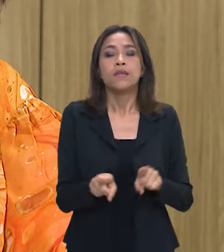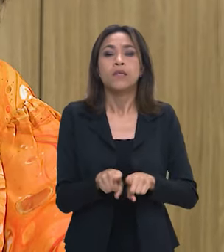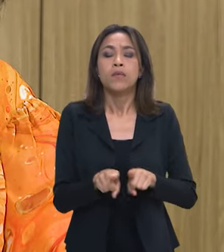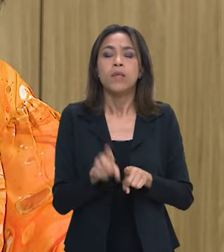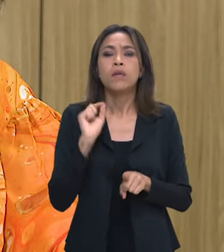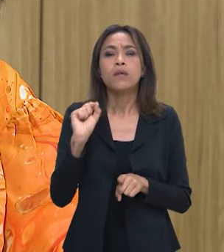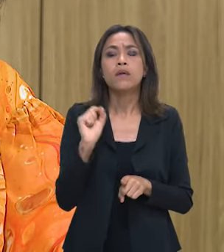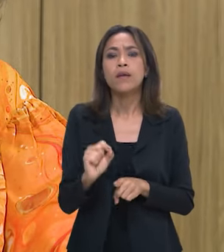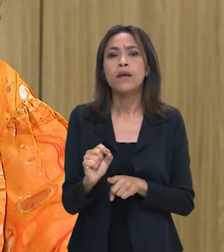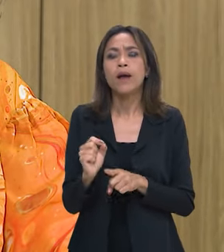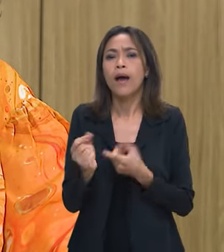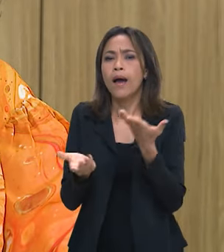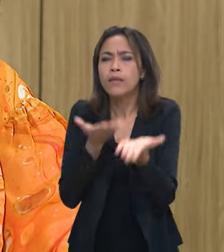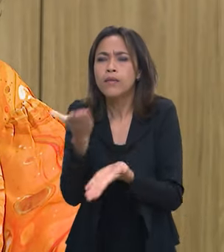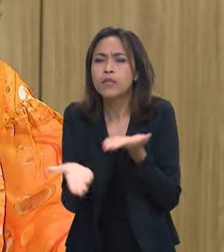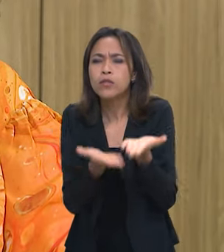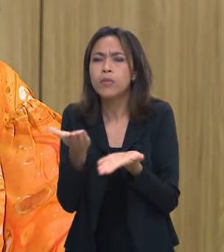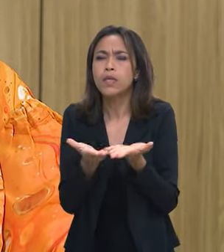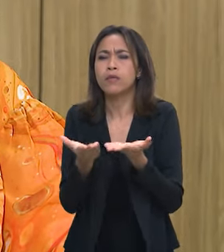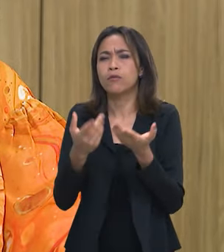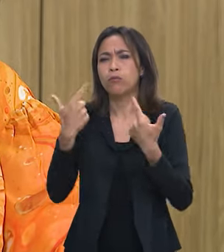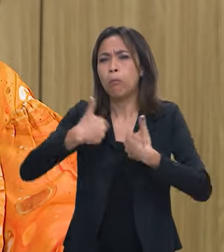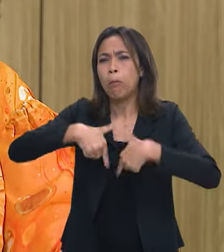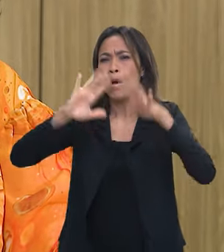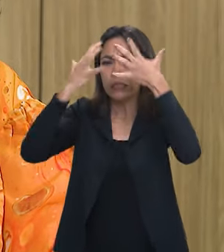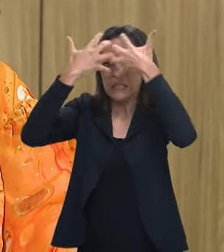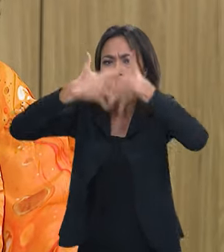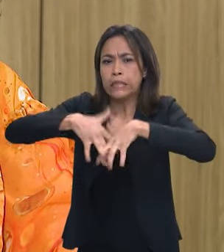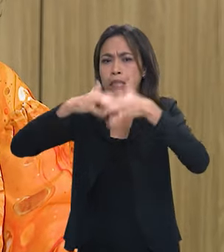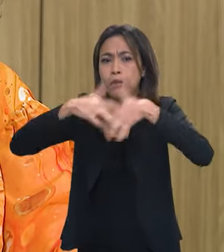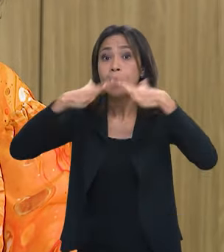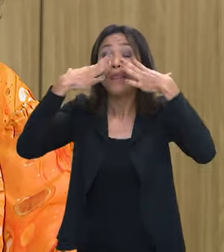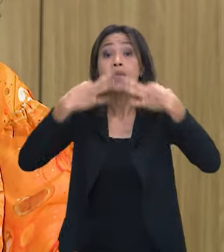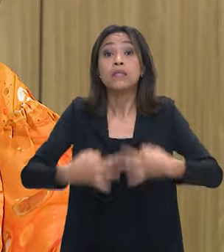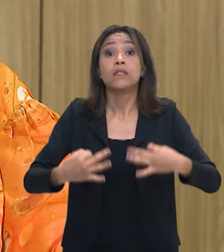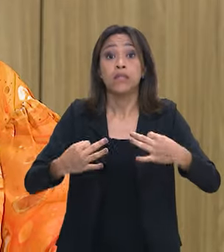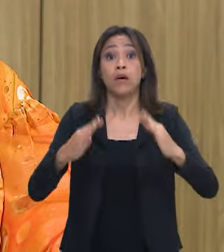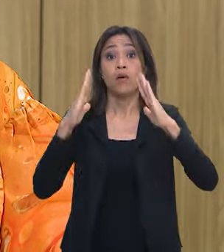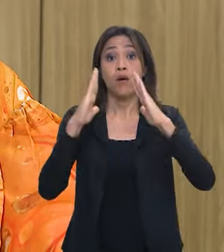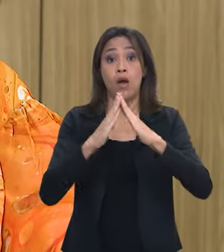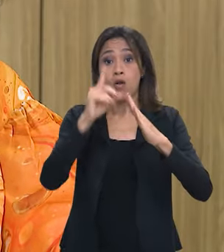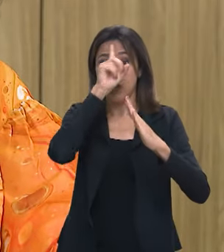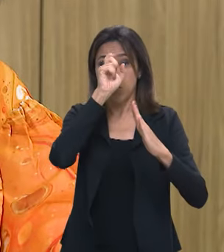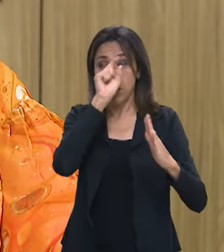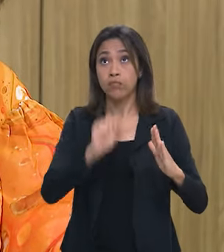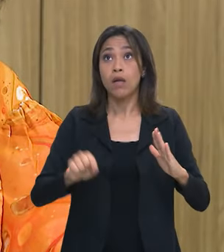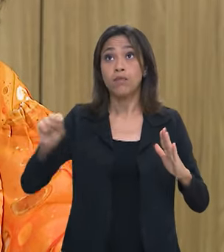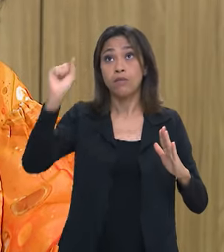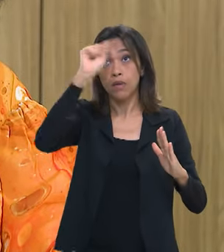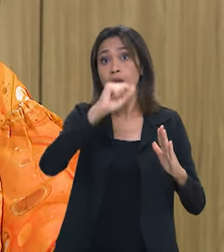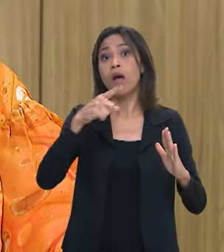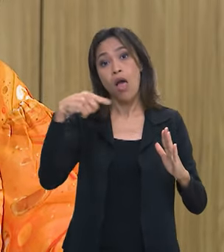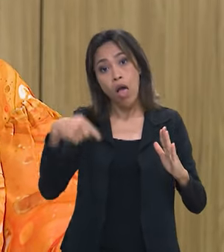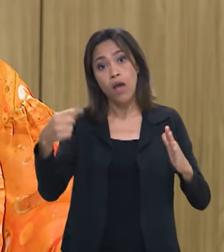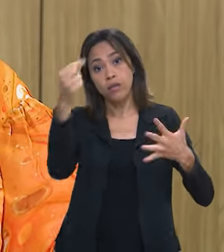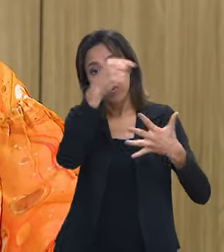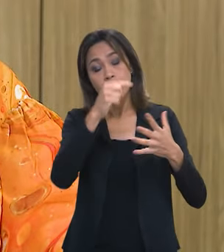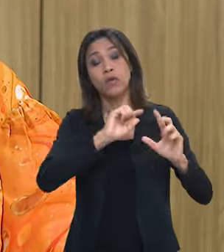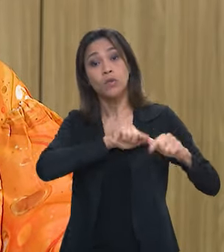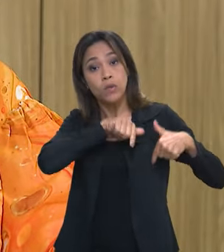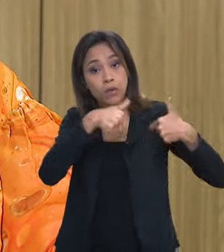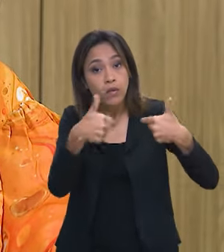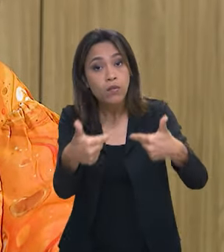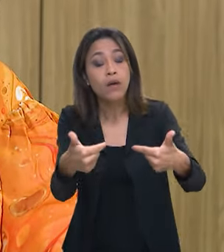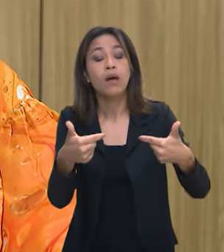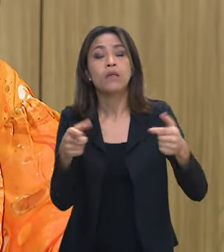também do atendimento mais complexo, da atenção hospitalar. Então, o nosso trabalho foi nesse sentido e de